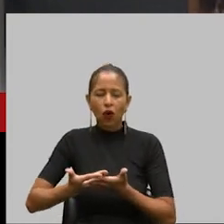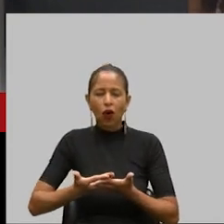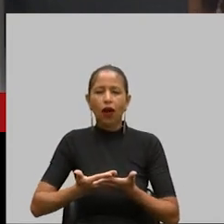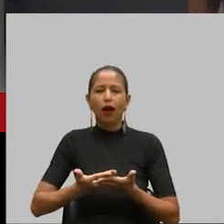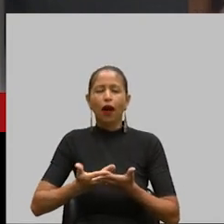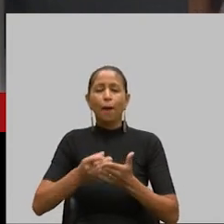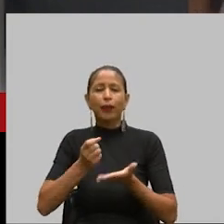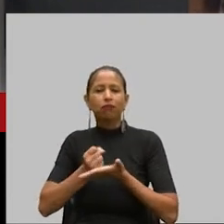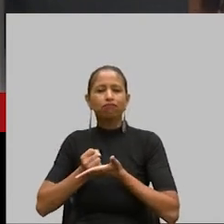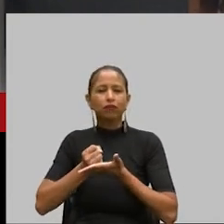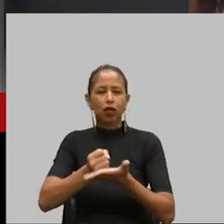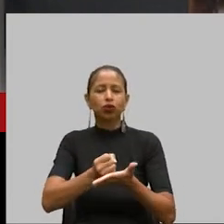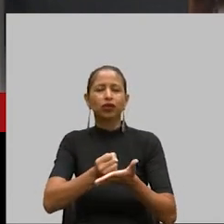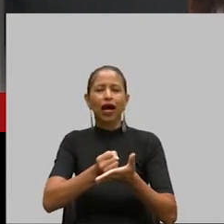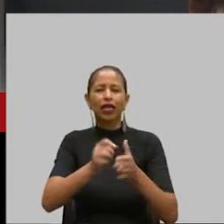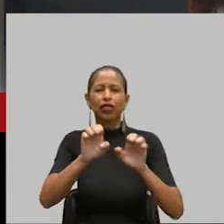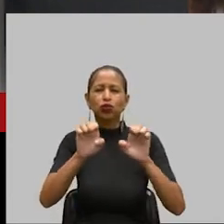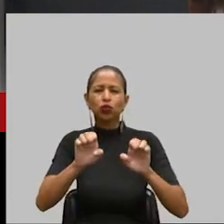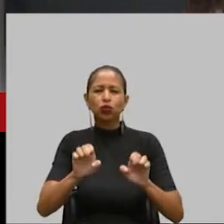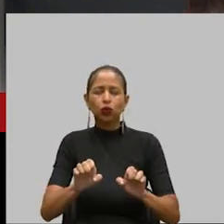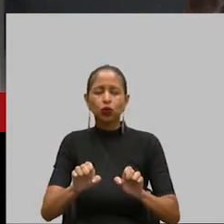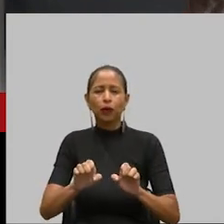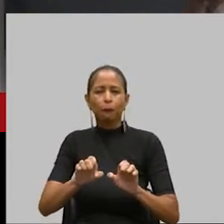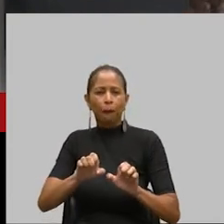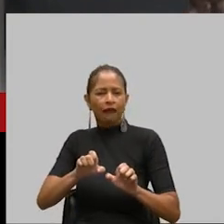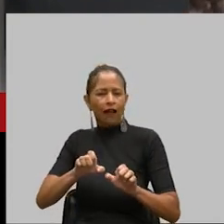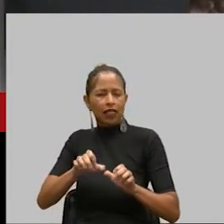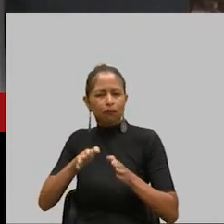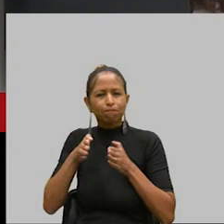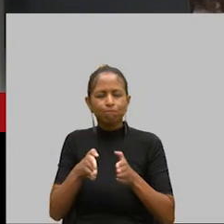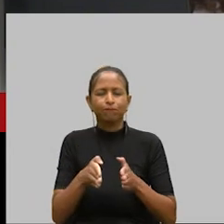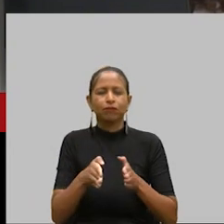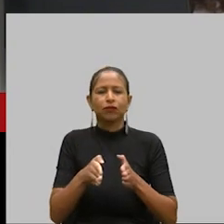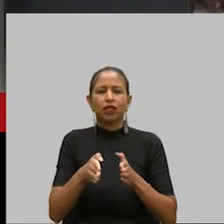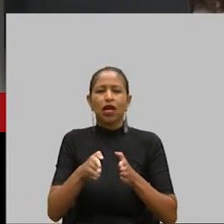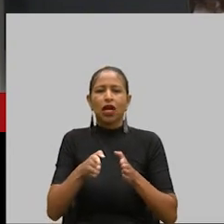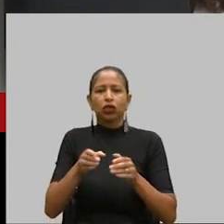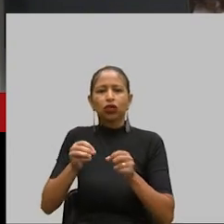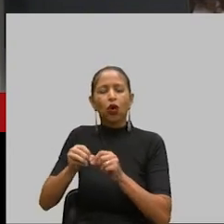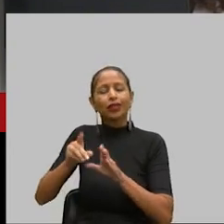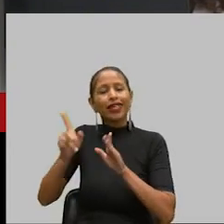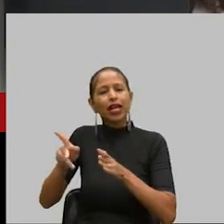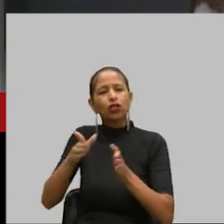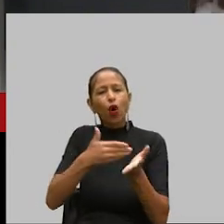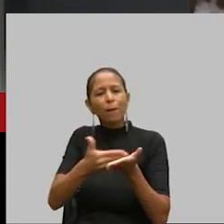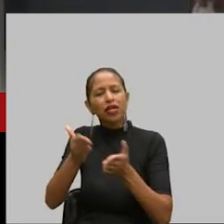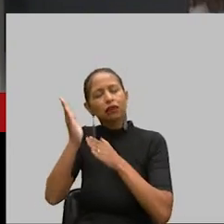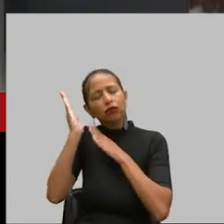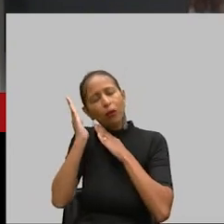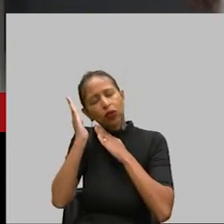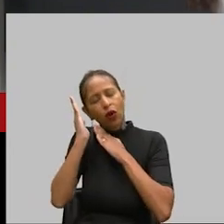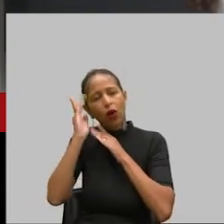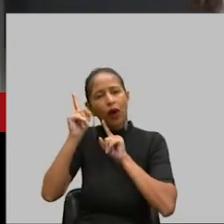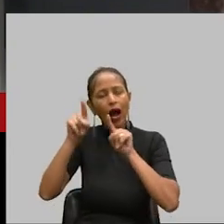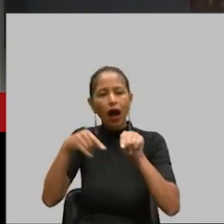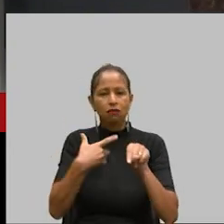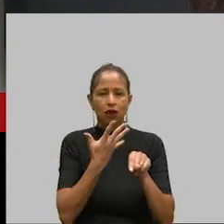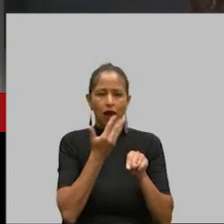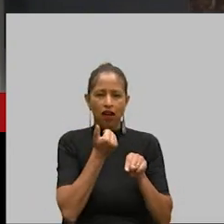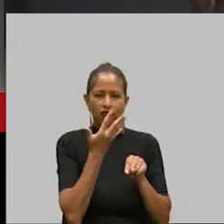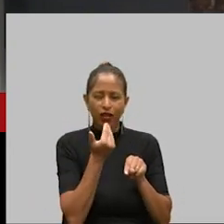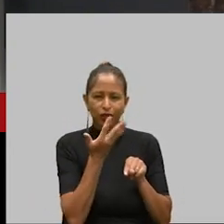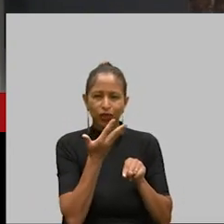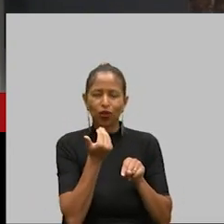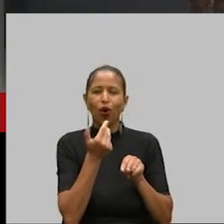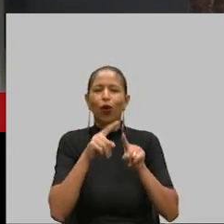ajudar na estruturação essa tensão desde um dormitório a um refeitório a